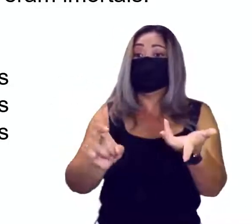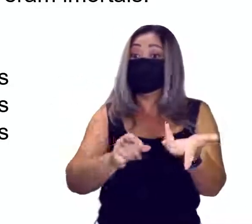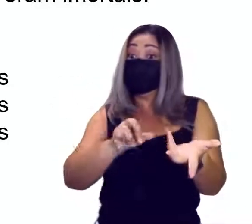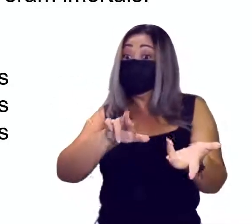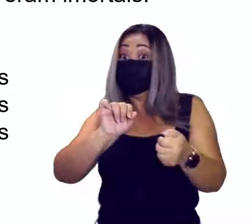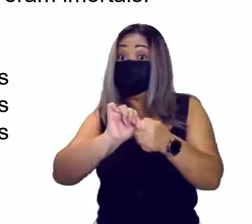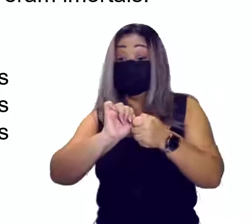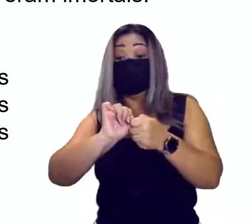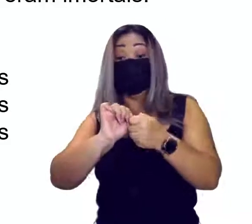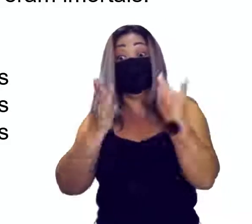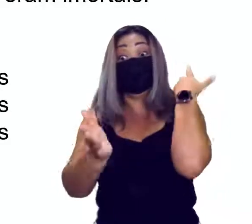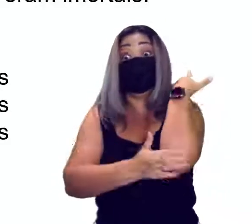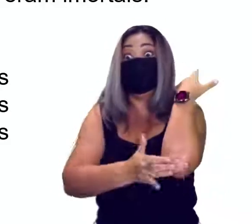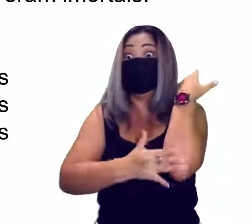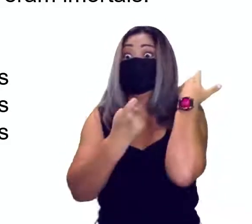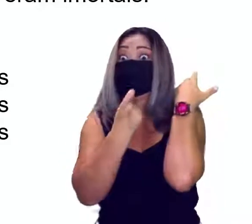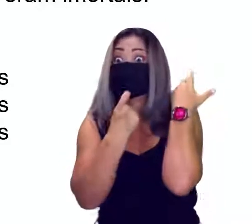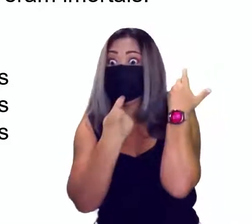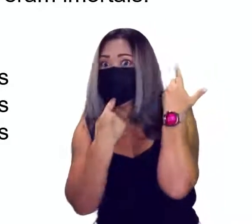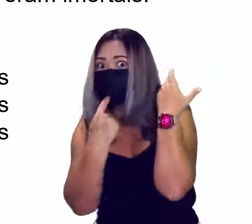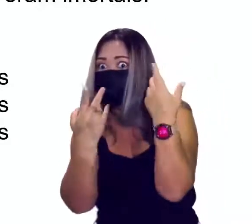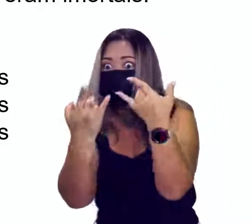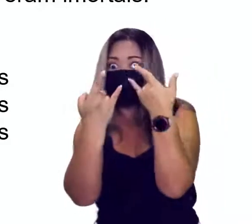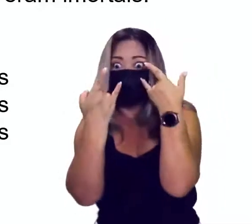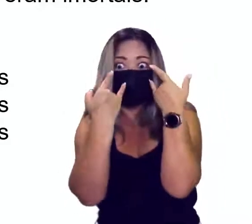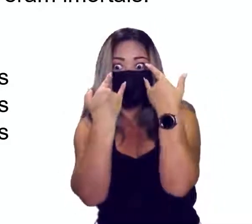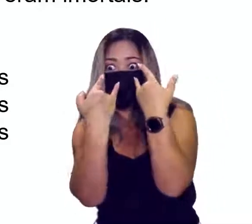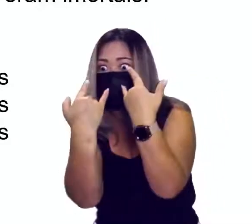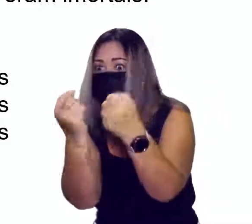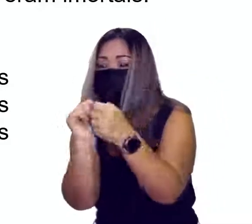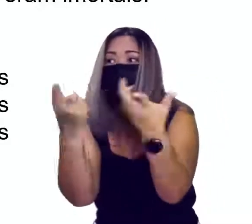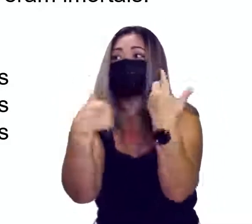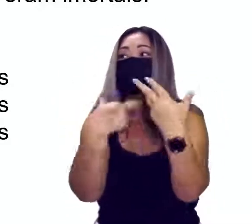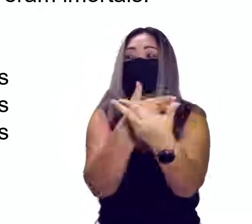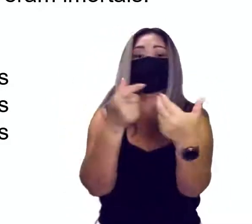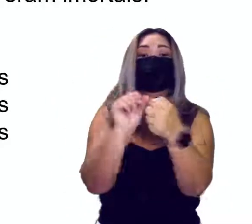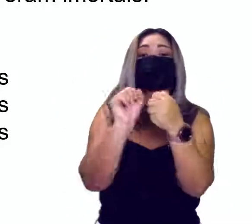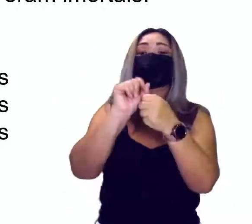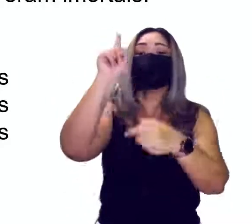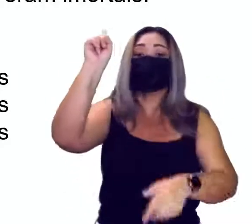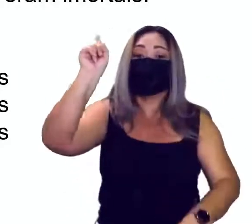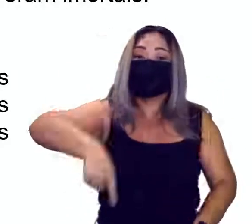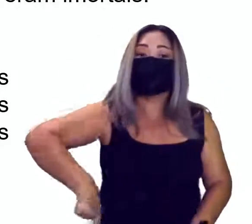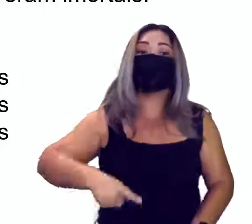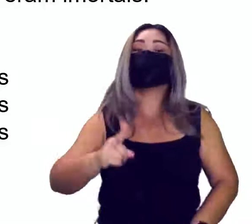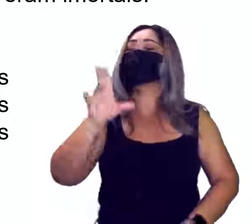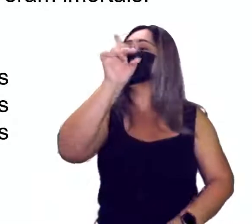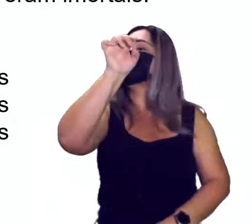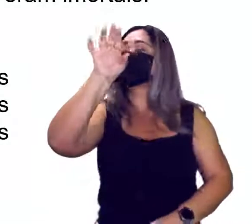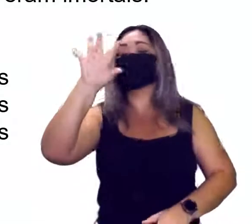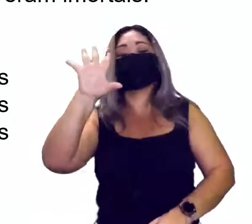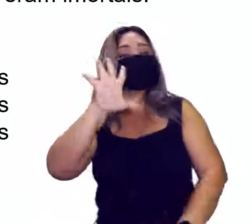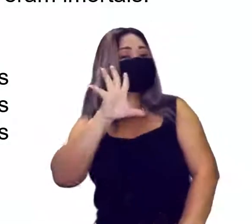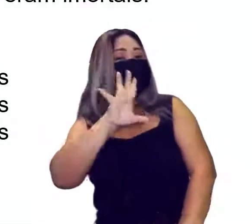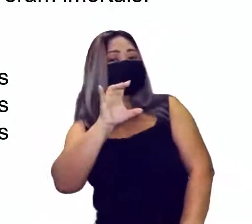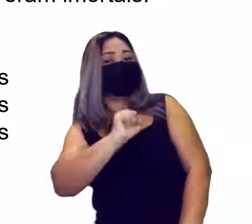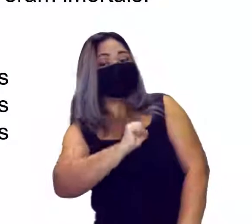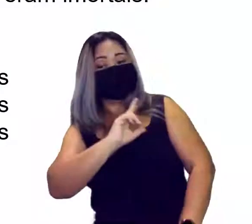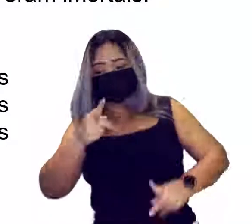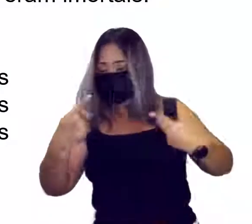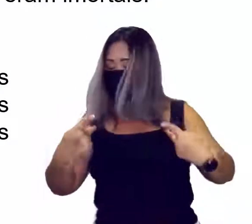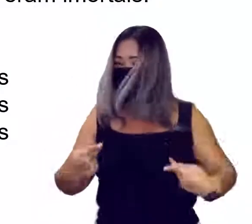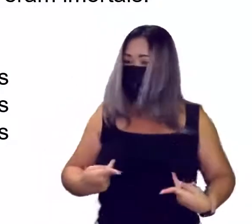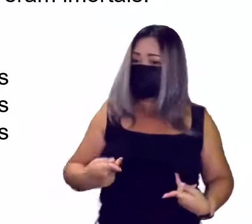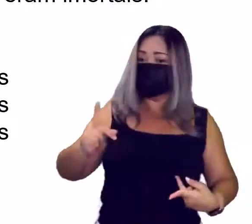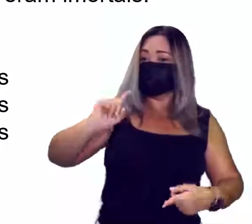outros. Tinham ciúmes, inveja, etc. Era comum os deuses se apaixonarem por humanos e com ele terem filhos.